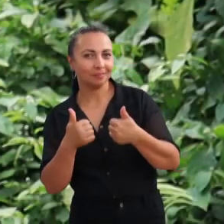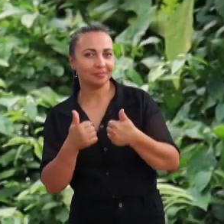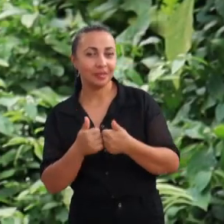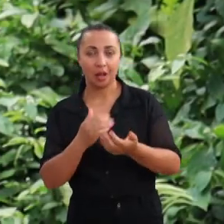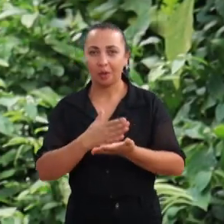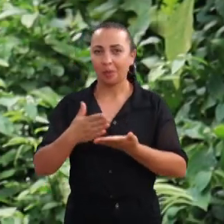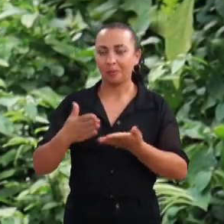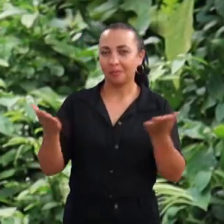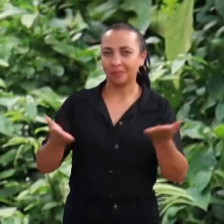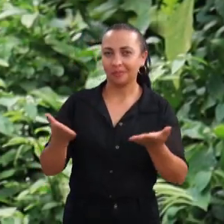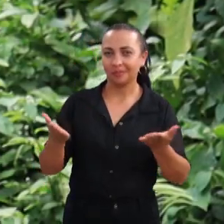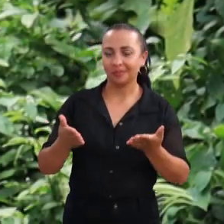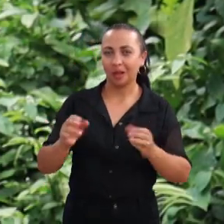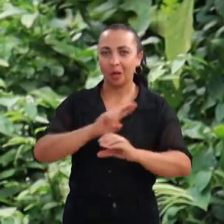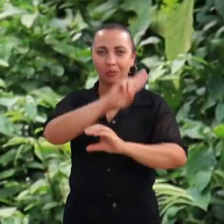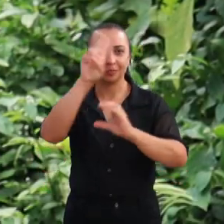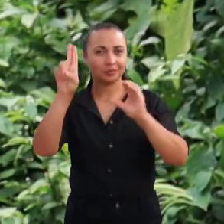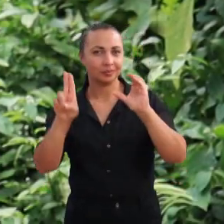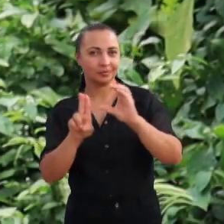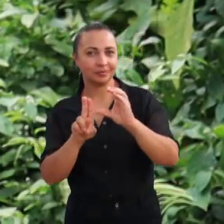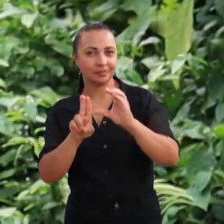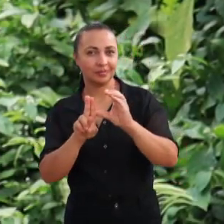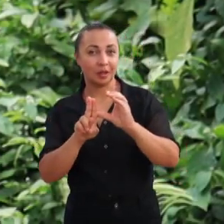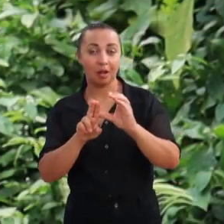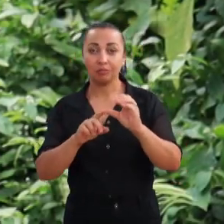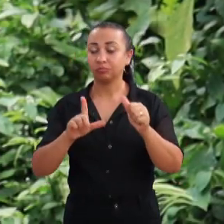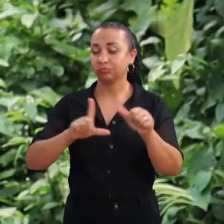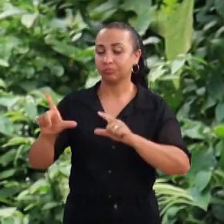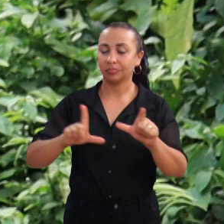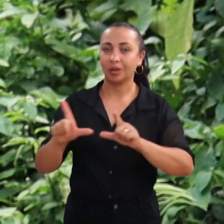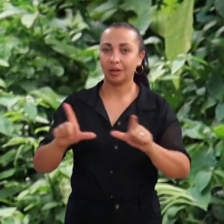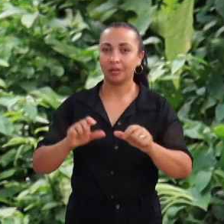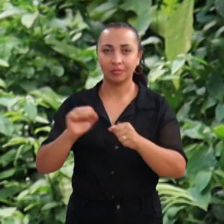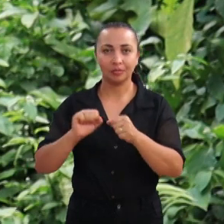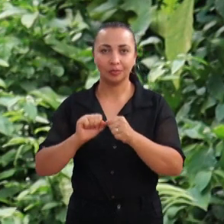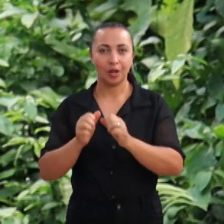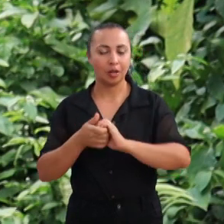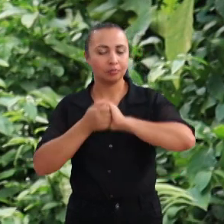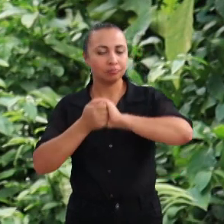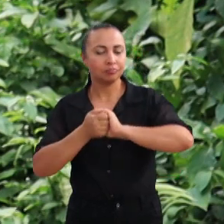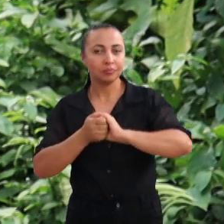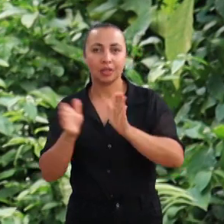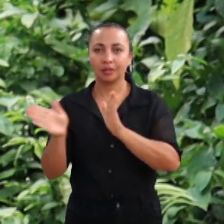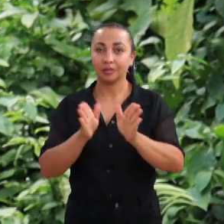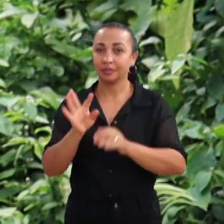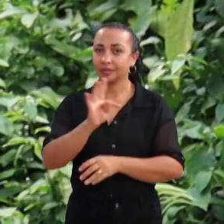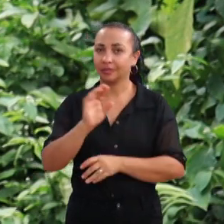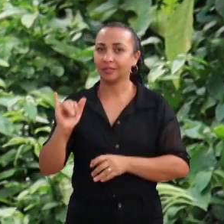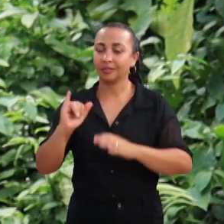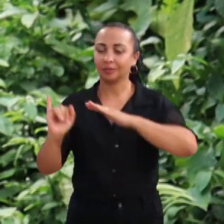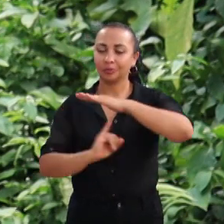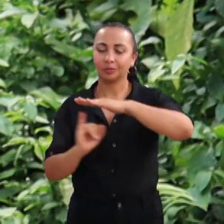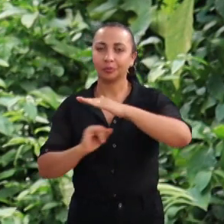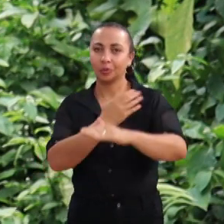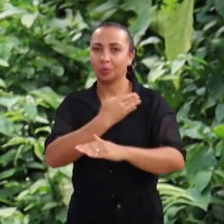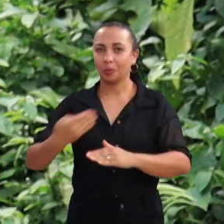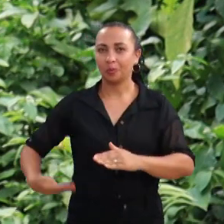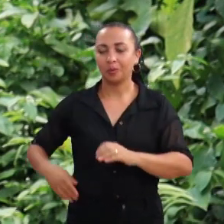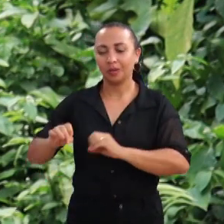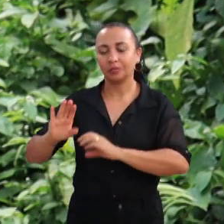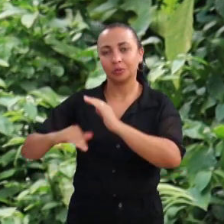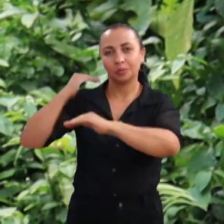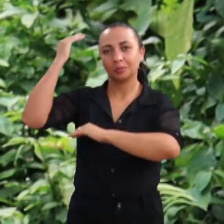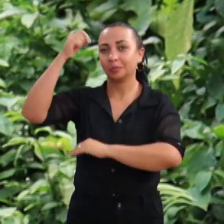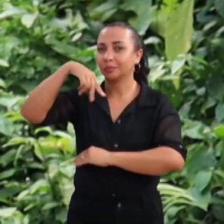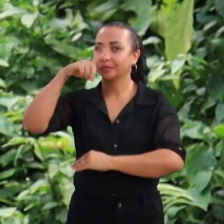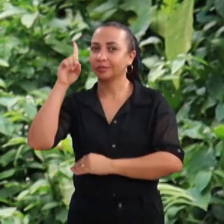Olá, tudo bem? A partir de agora começa mais um Universciência, um programa feito por meio da parceria entre TVs e instituições públicas de